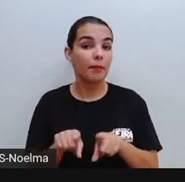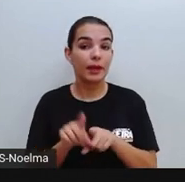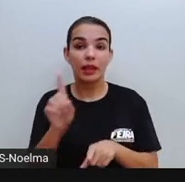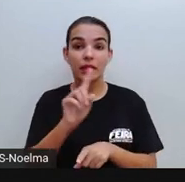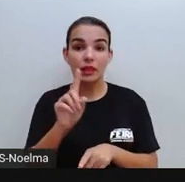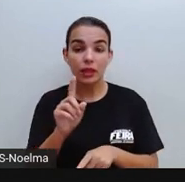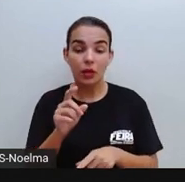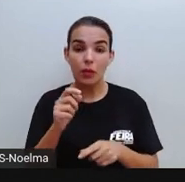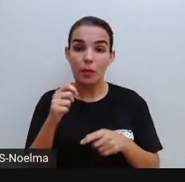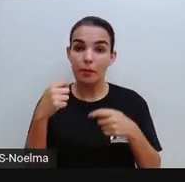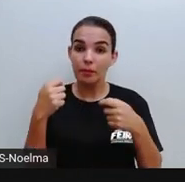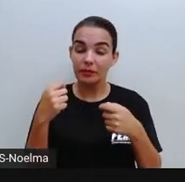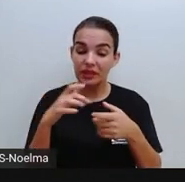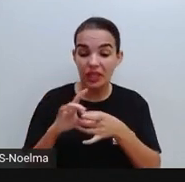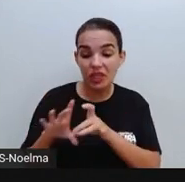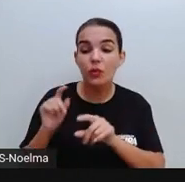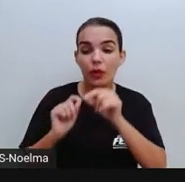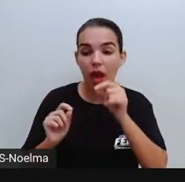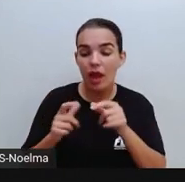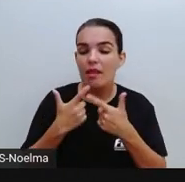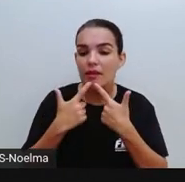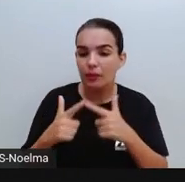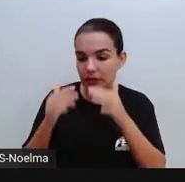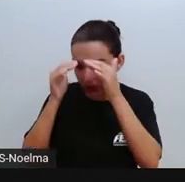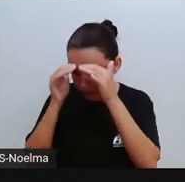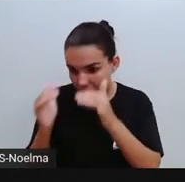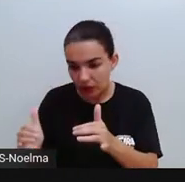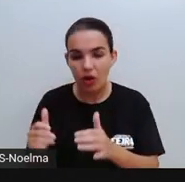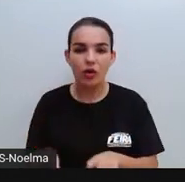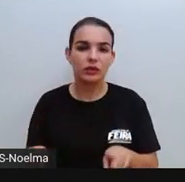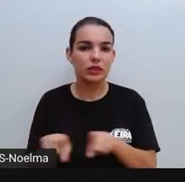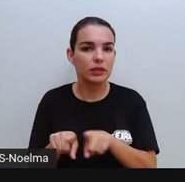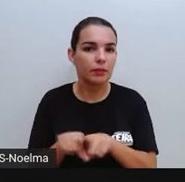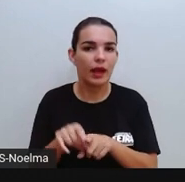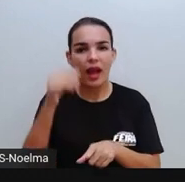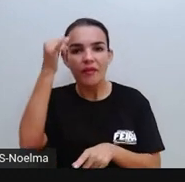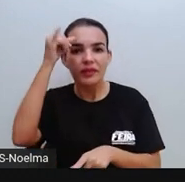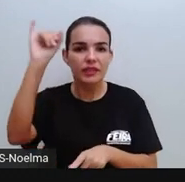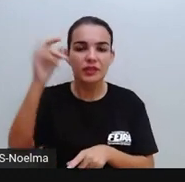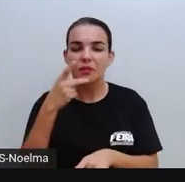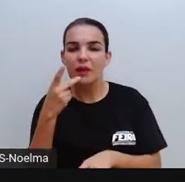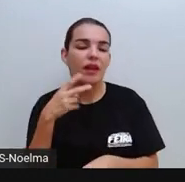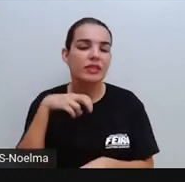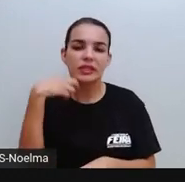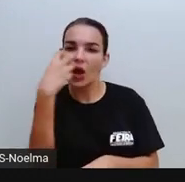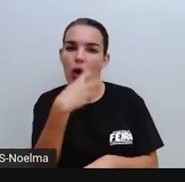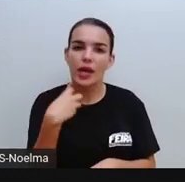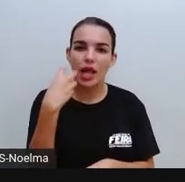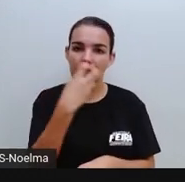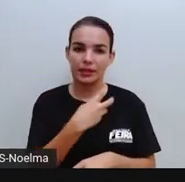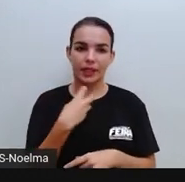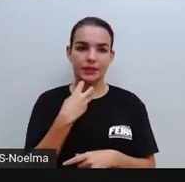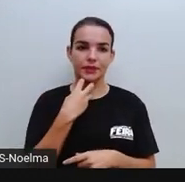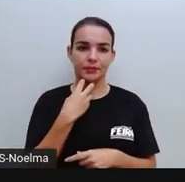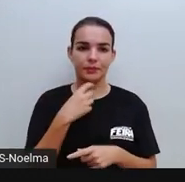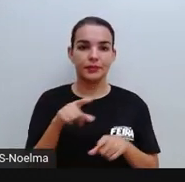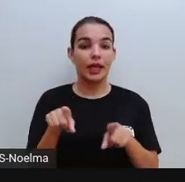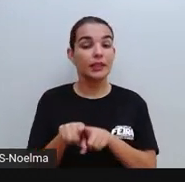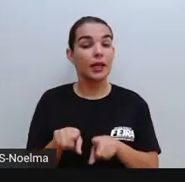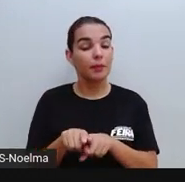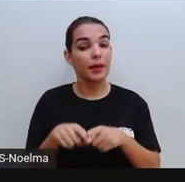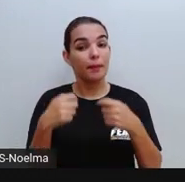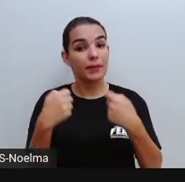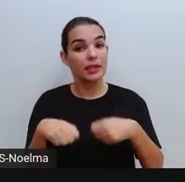de ser uma linguagem respeitosa tá evitando aí o uso de gírias tá bom é a notícia também